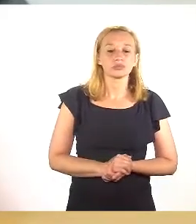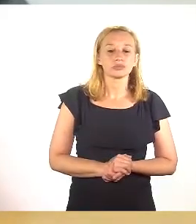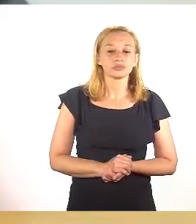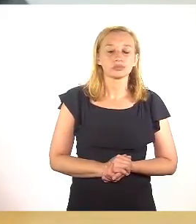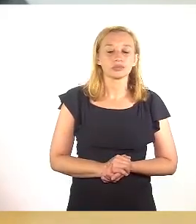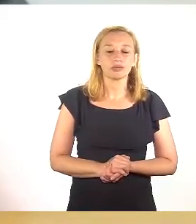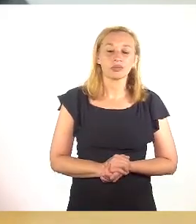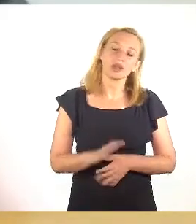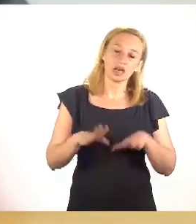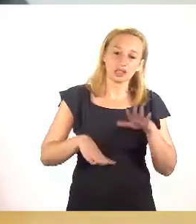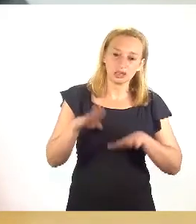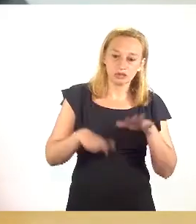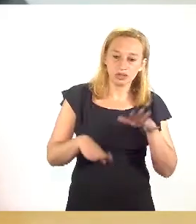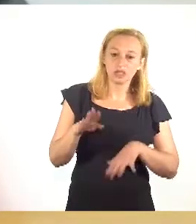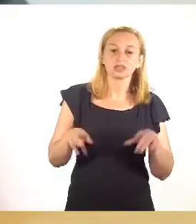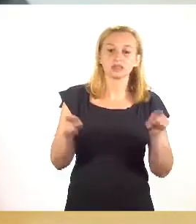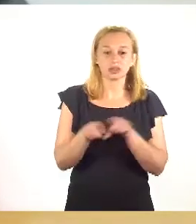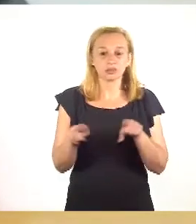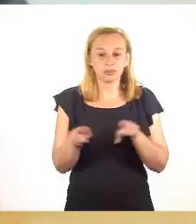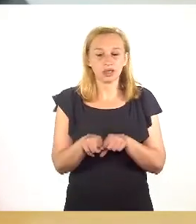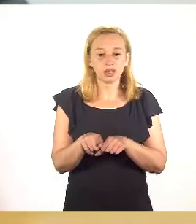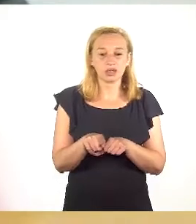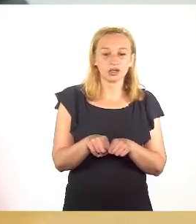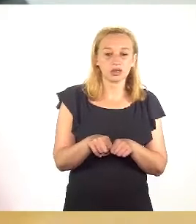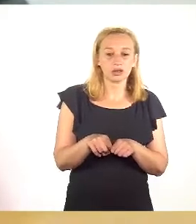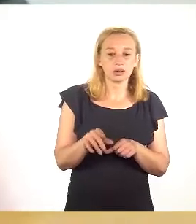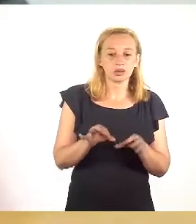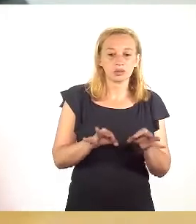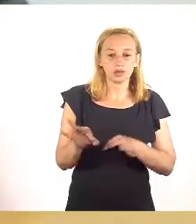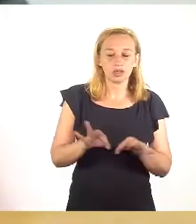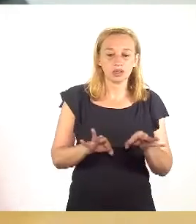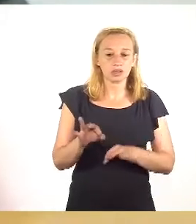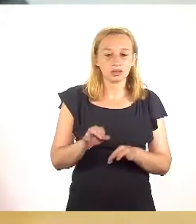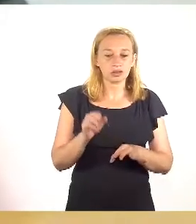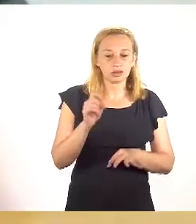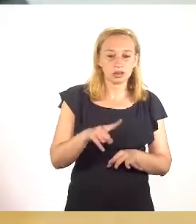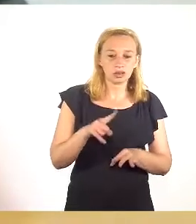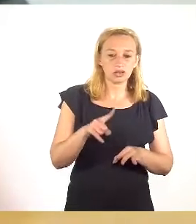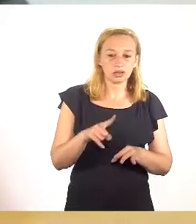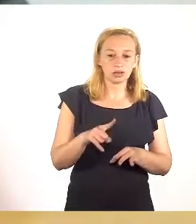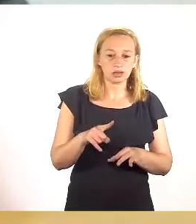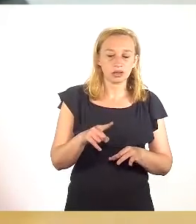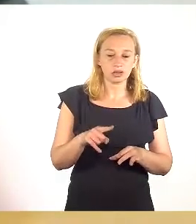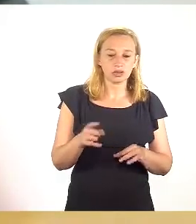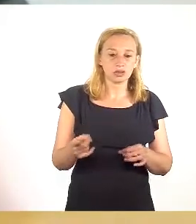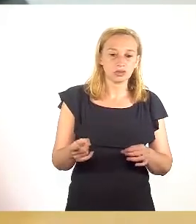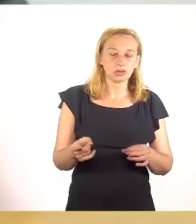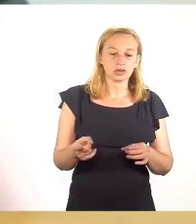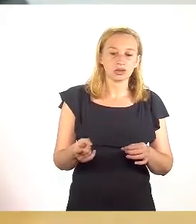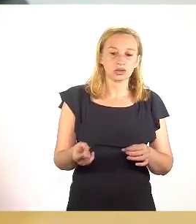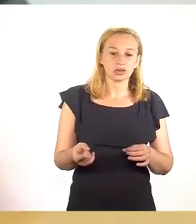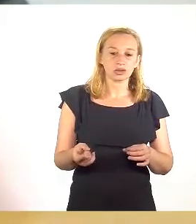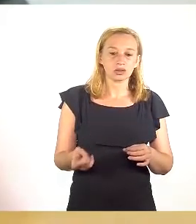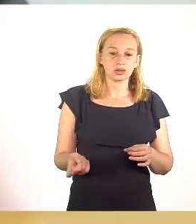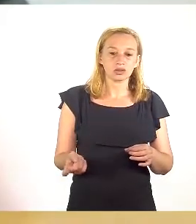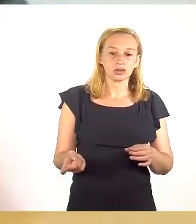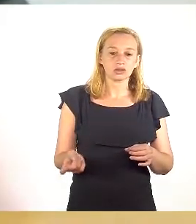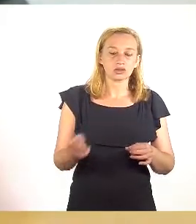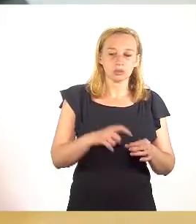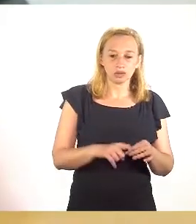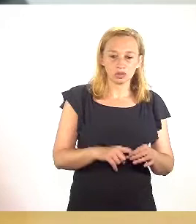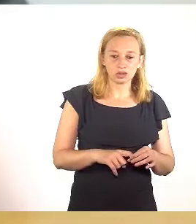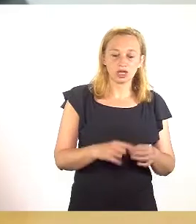ou, às vezes, simplesmente, quando o plano é de tentar fazer uma reeducação desses estabelecimentos de modo que atenda esse interesse